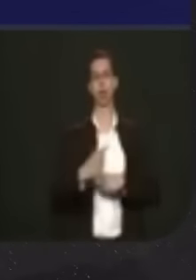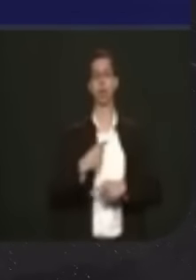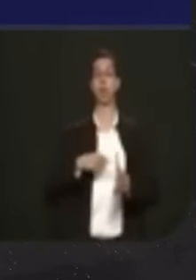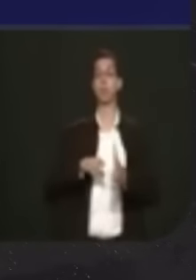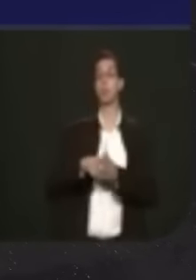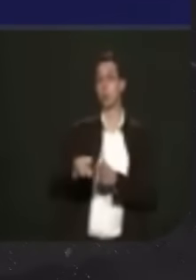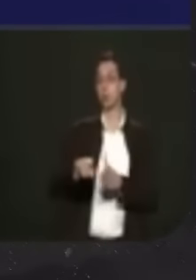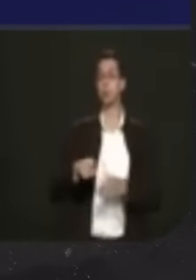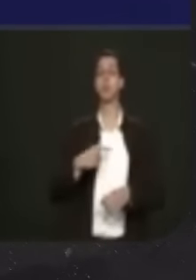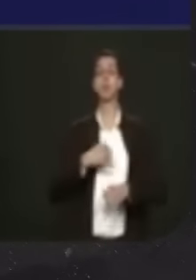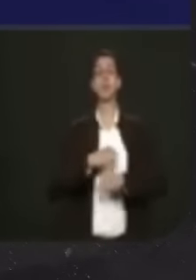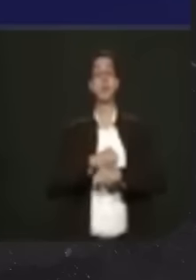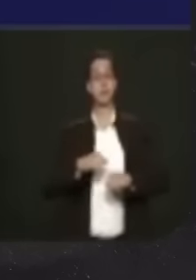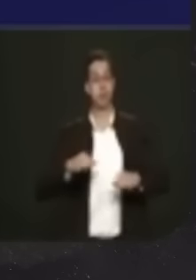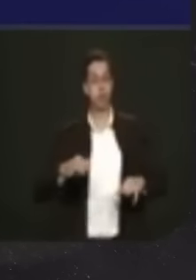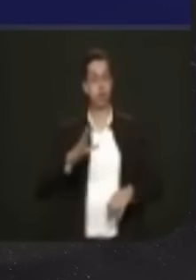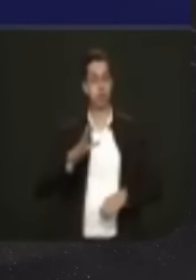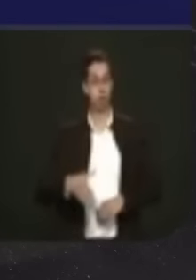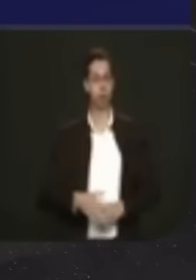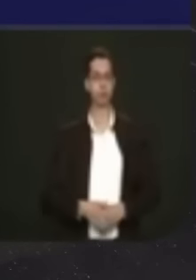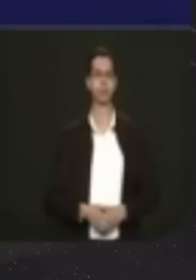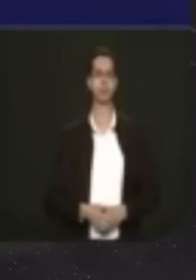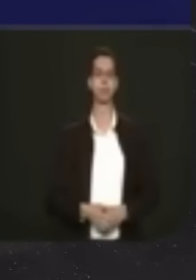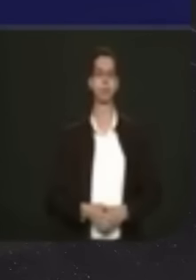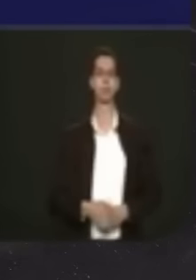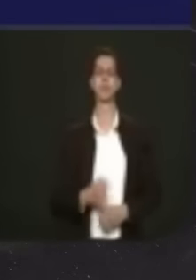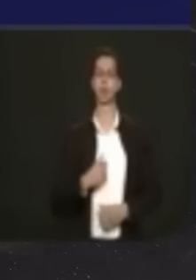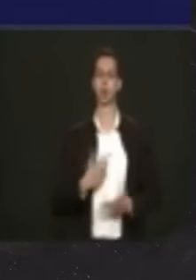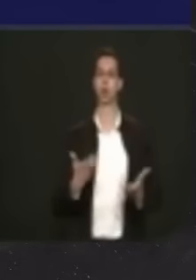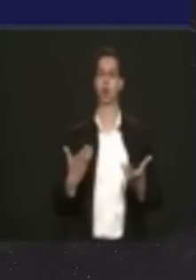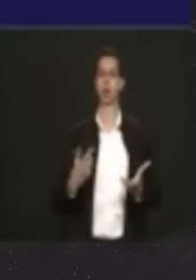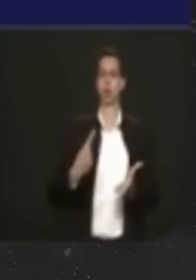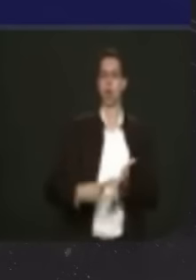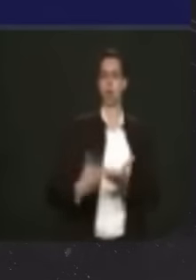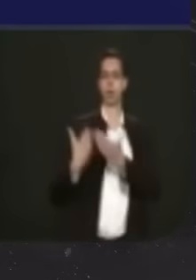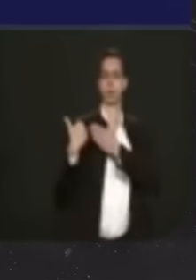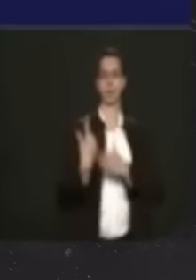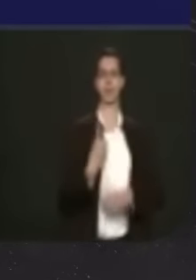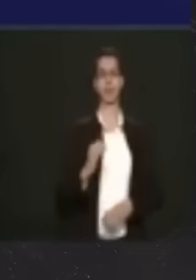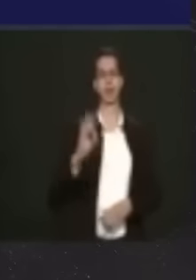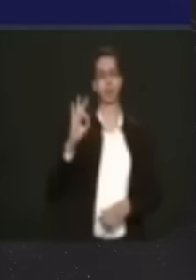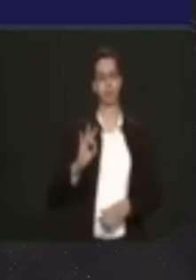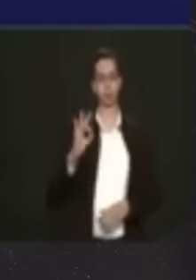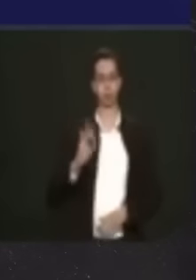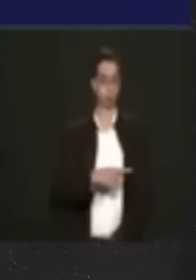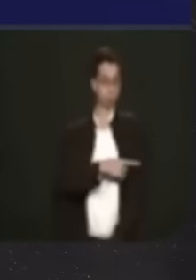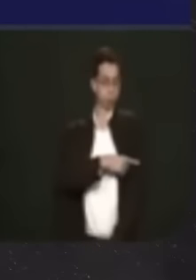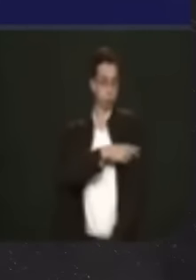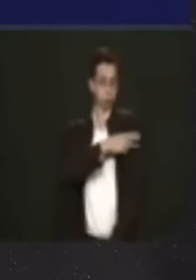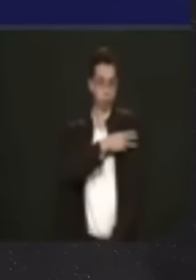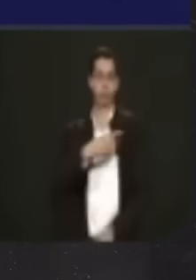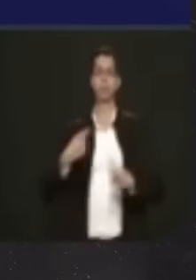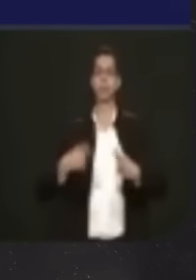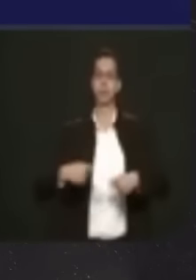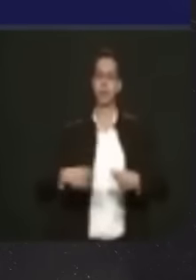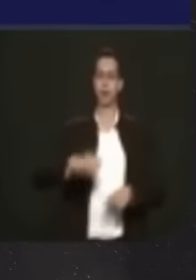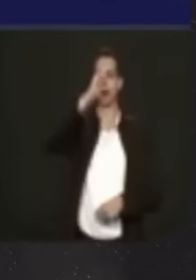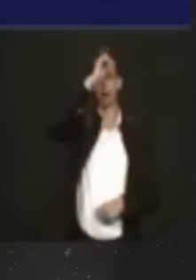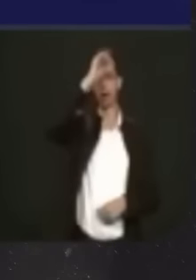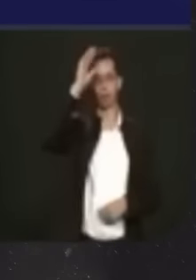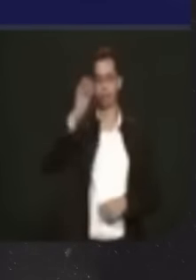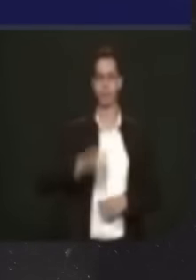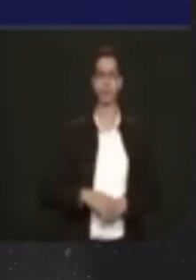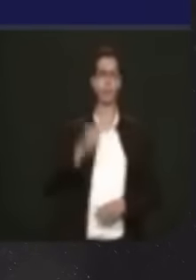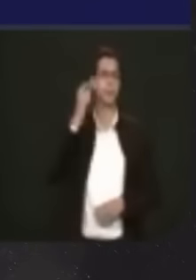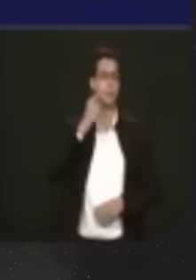disse eu tenho um compromisso de ter 100% das crianças alfabetizadas até o terceiro aninho é uma catástrofe a gestão do Nunes